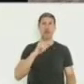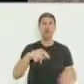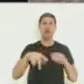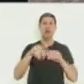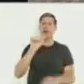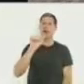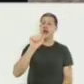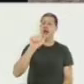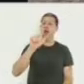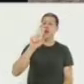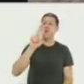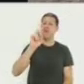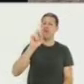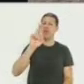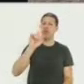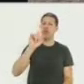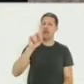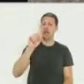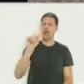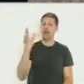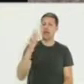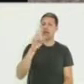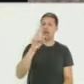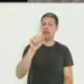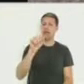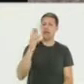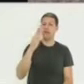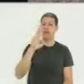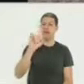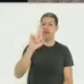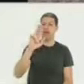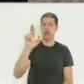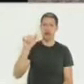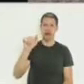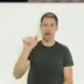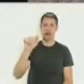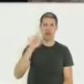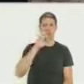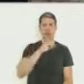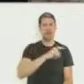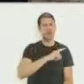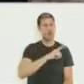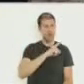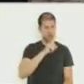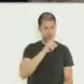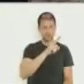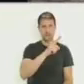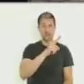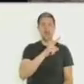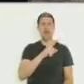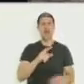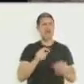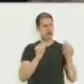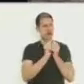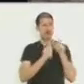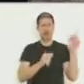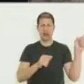Sábado, eu desci lá, passei o dia junto com essa comunidade, foi inaugurado